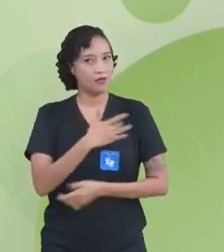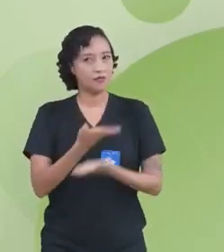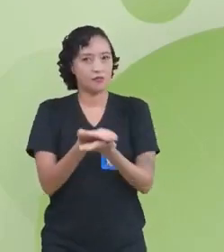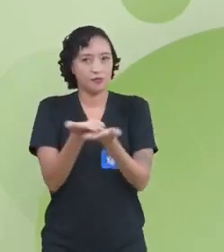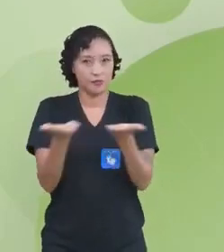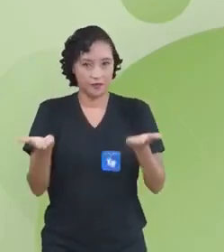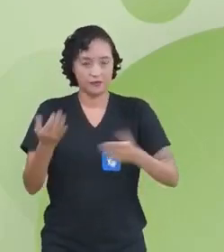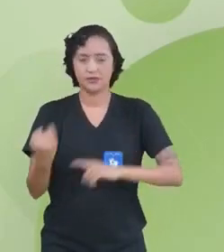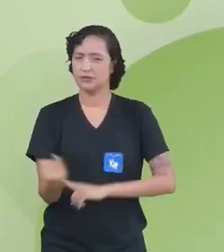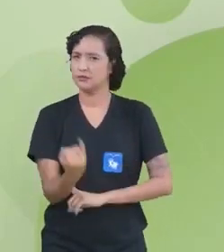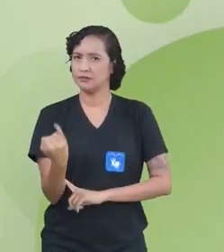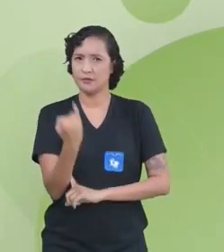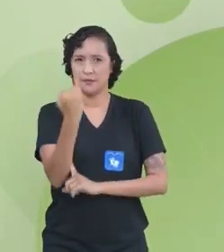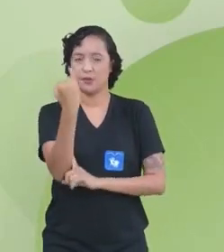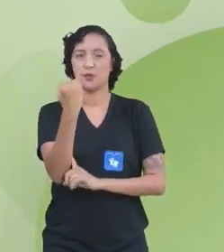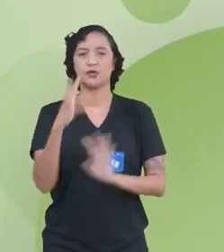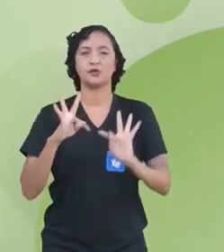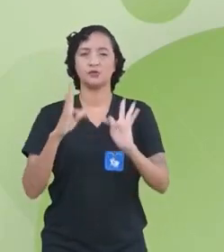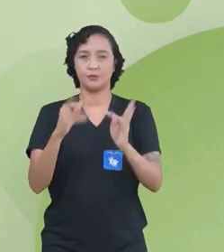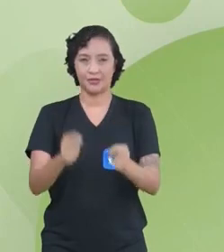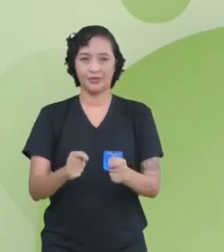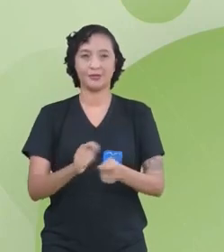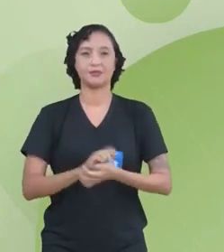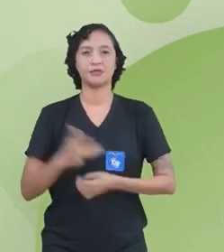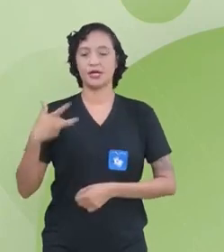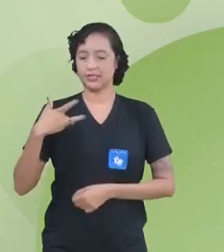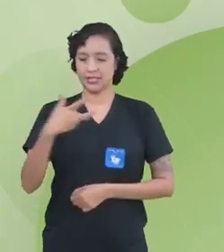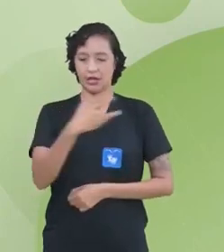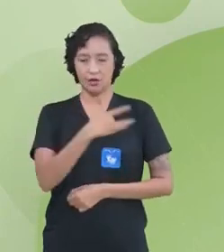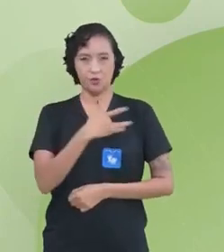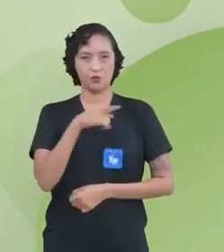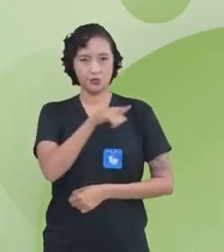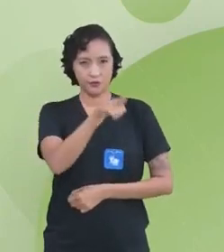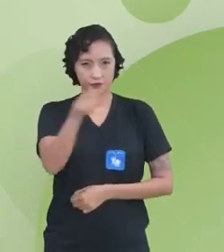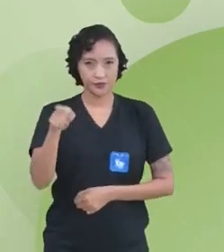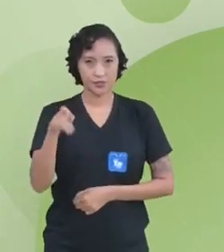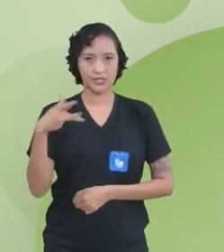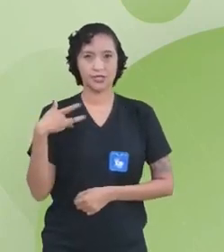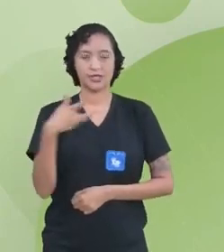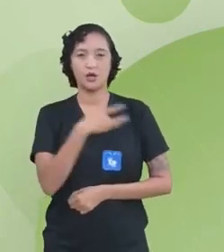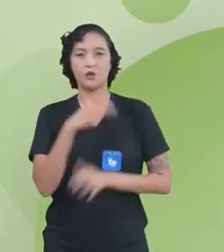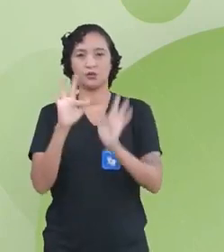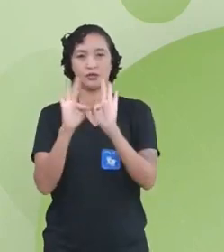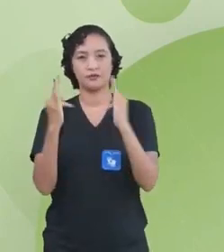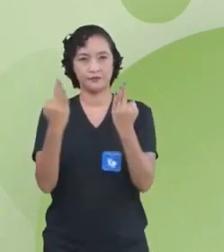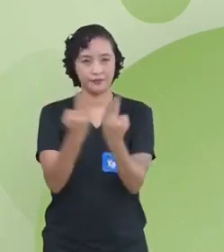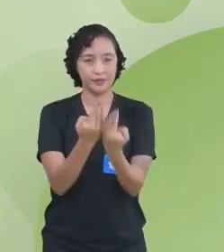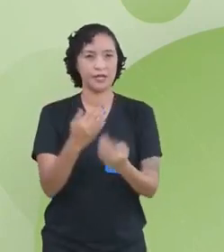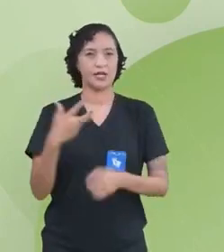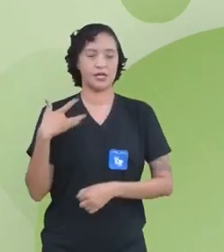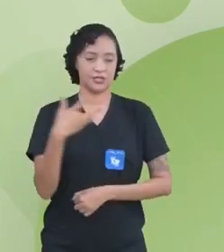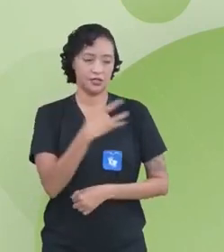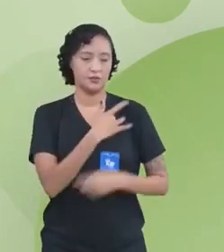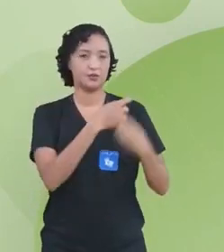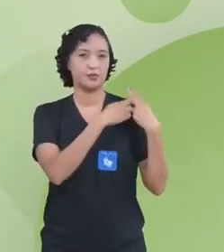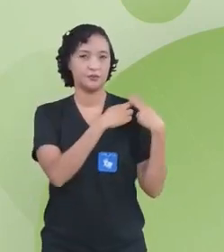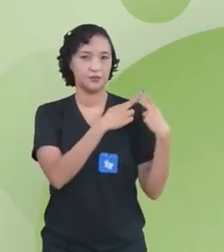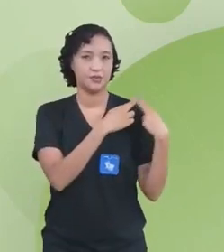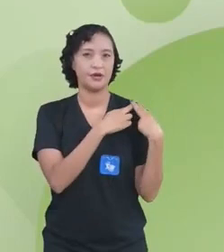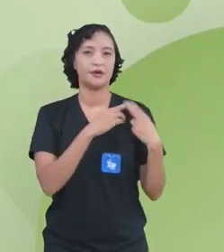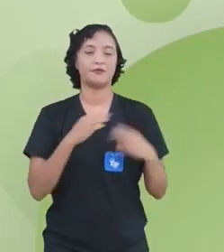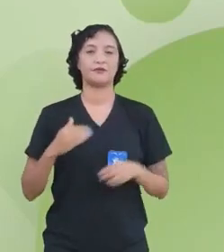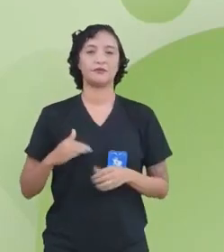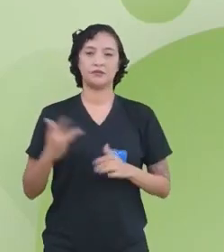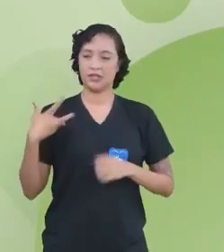é muito importante para todos nós. A saúde de vocês, a saúde dos pais, a saúde dos responsáveis, a saúde